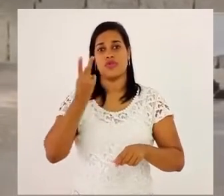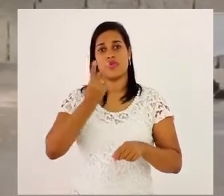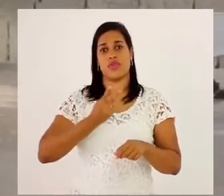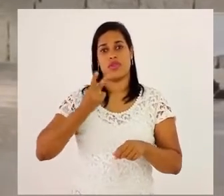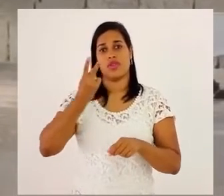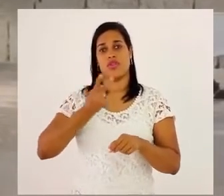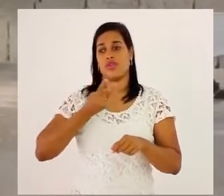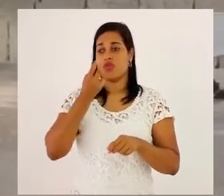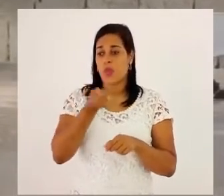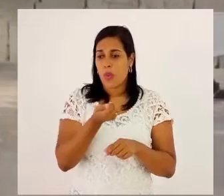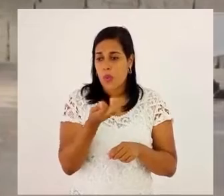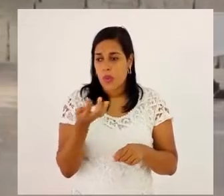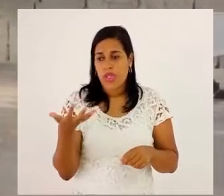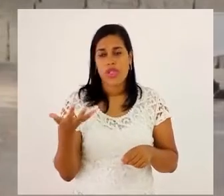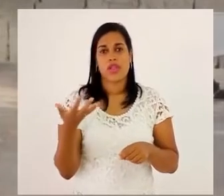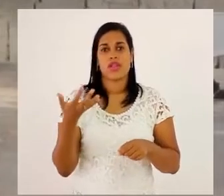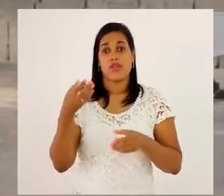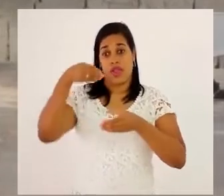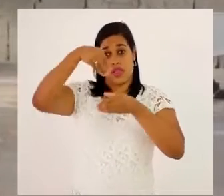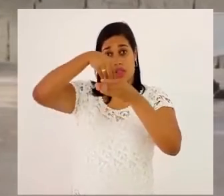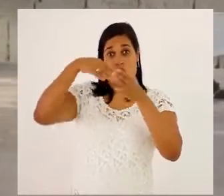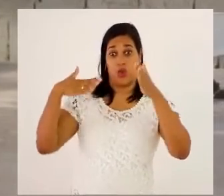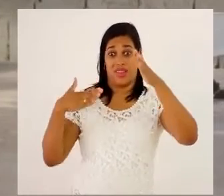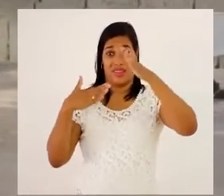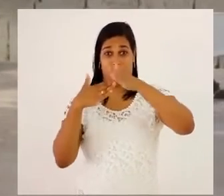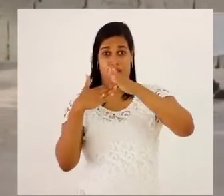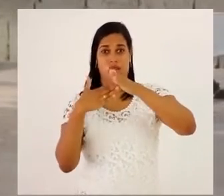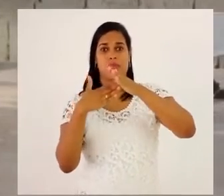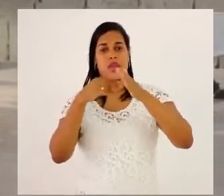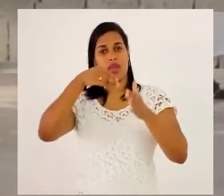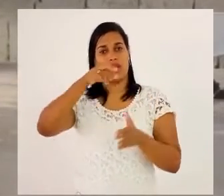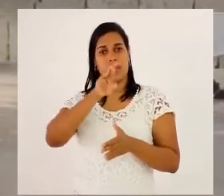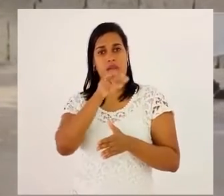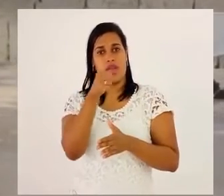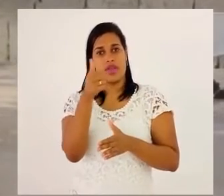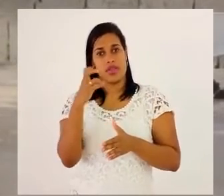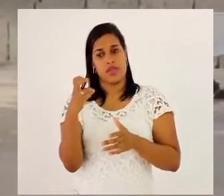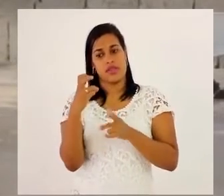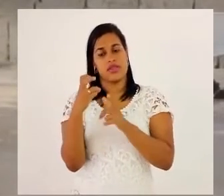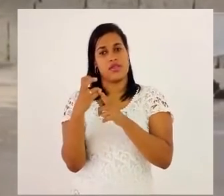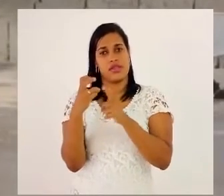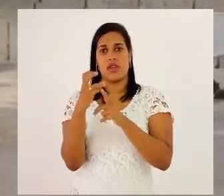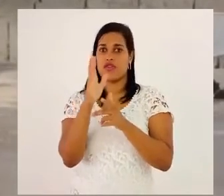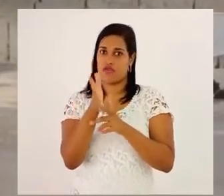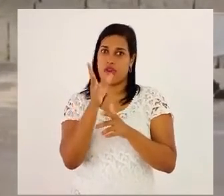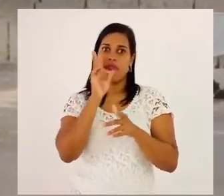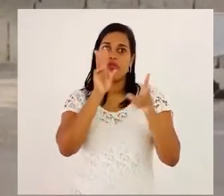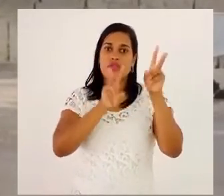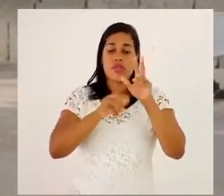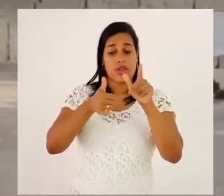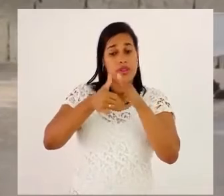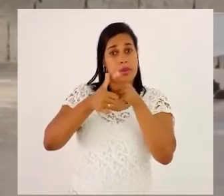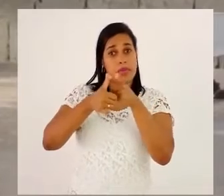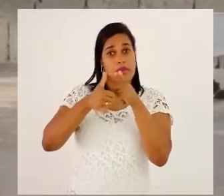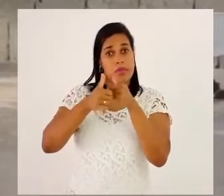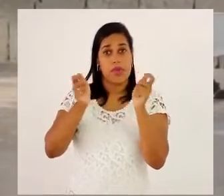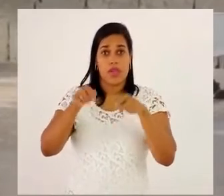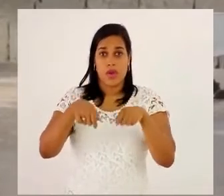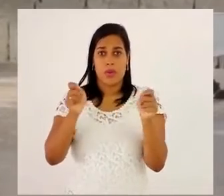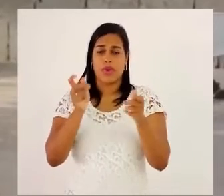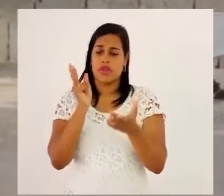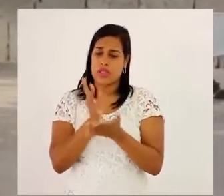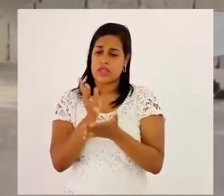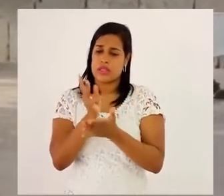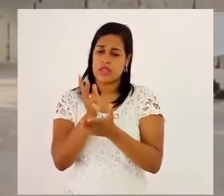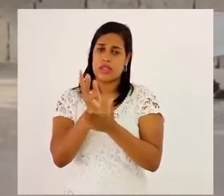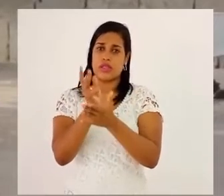principalmente quantitativas, elas vão dar acima do limite de tolerância da NR15, onde vocês viram lá na primeira competência. Toda vez que der acima